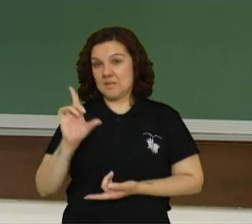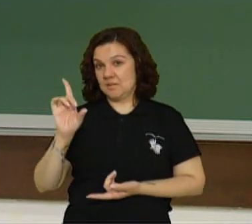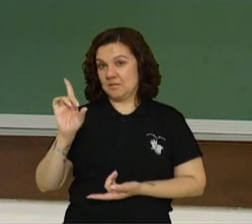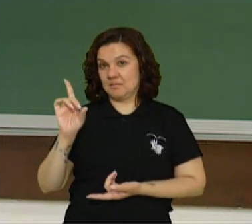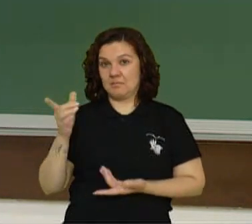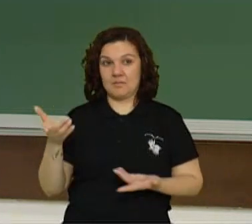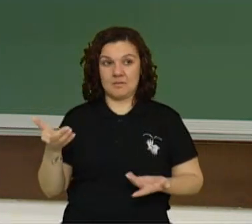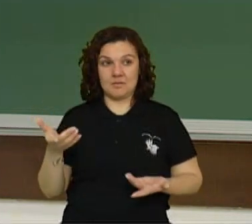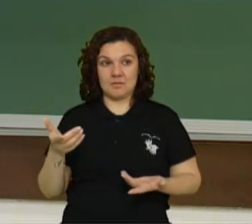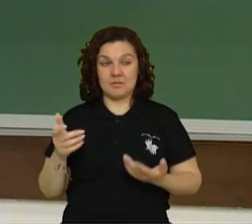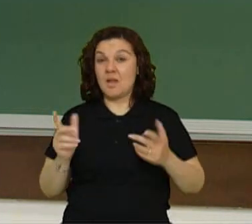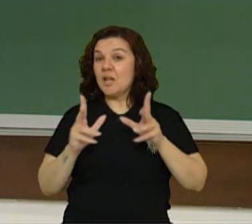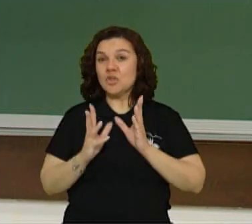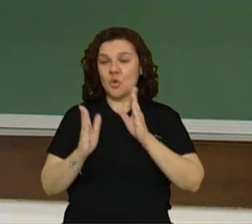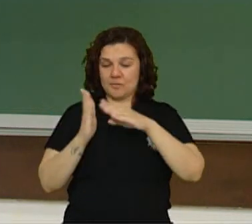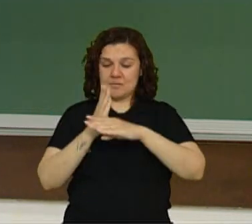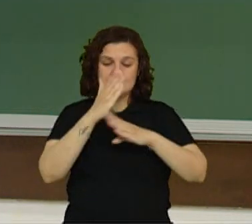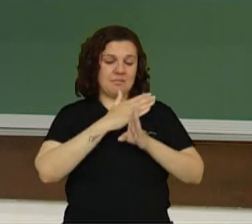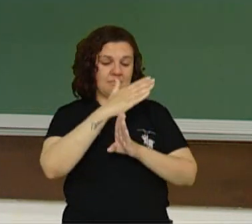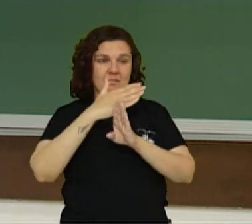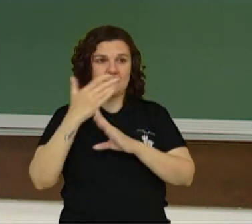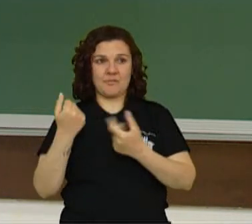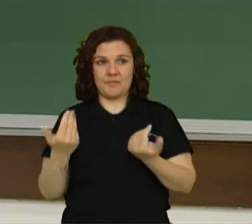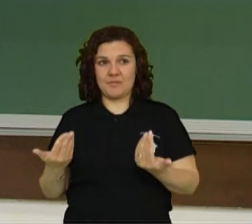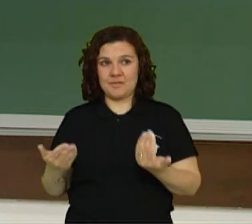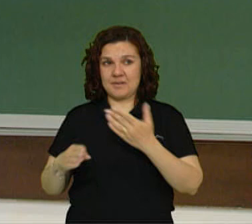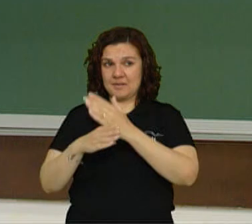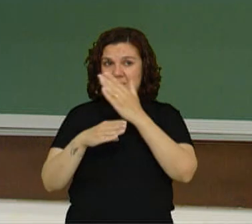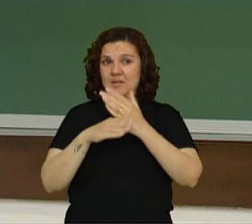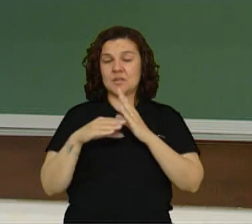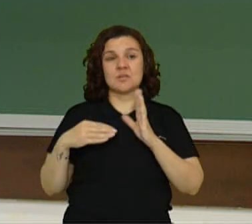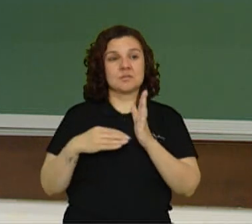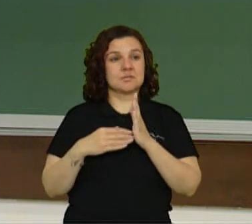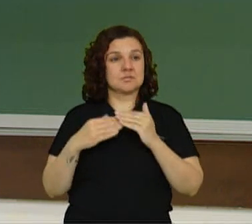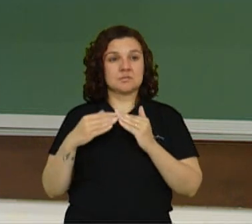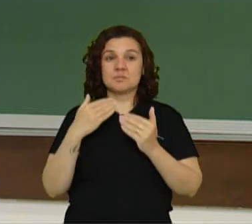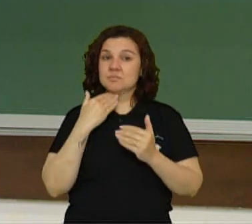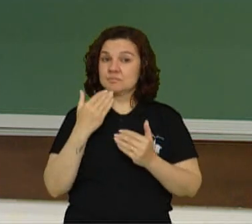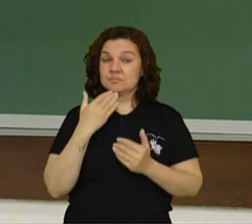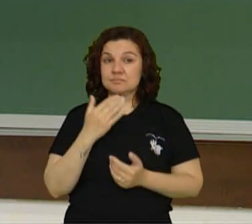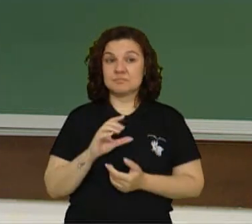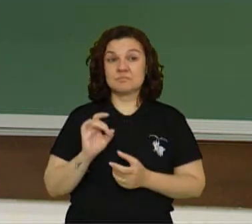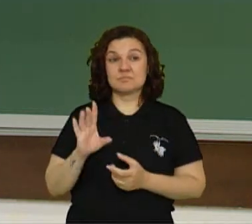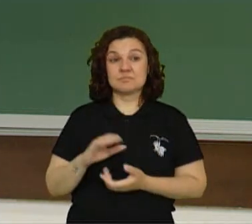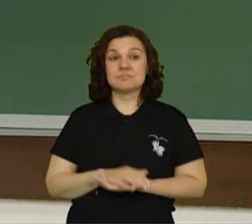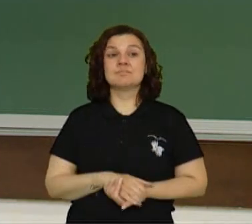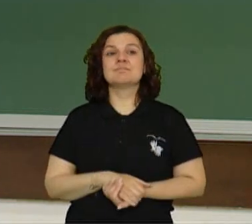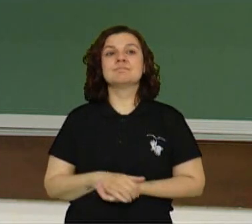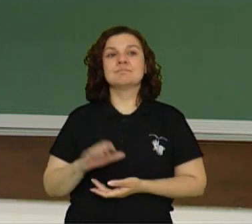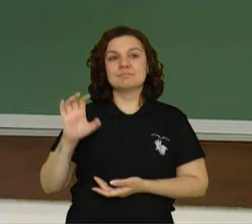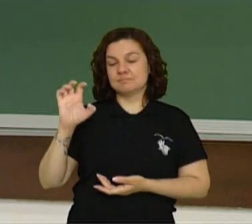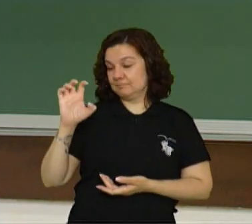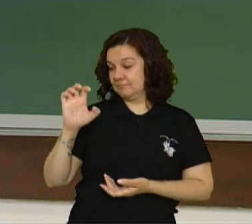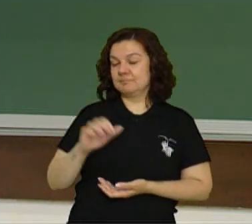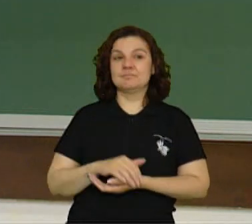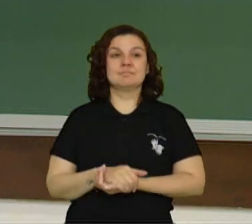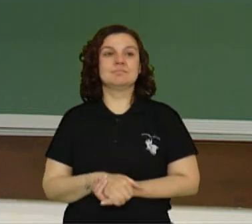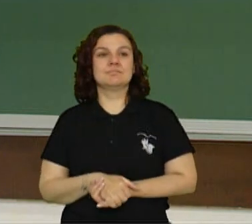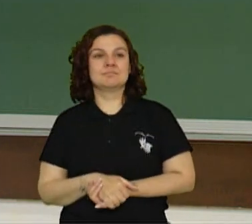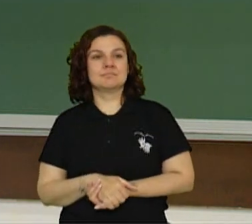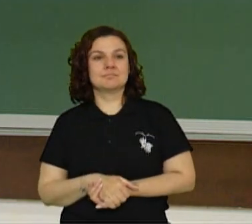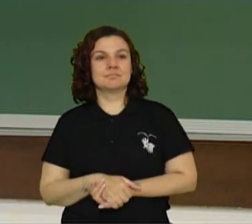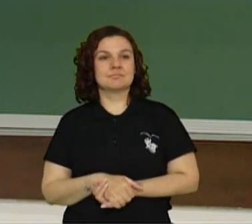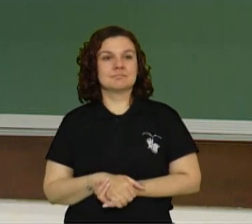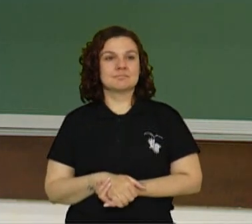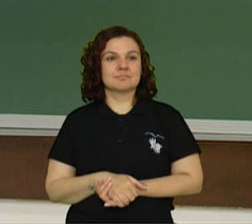né? Ela é toda recortada. Então, eu ia ter que cortar todas as ripas. Sobrou para você a alternativa E,